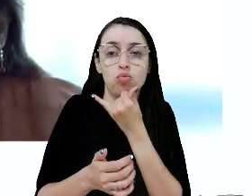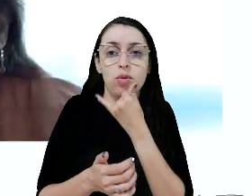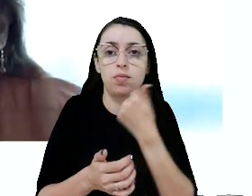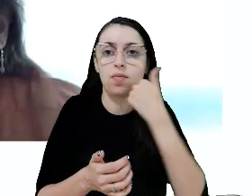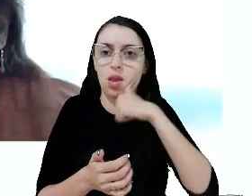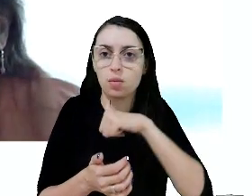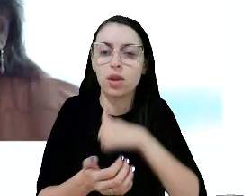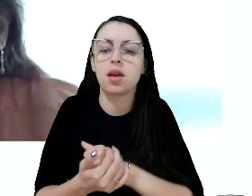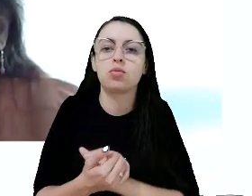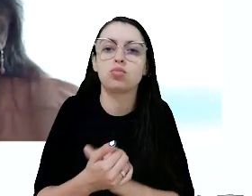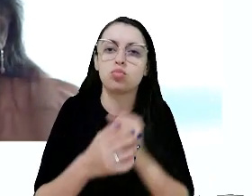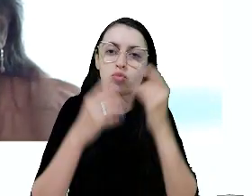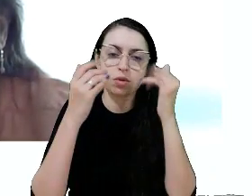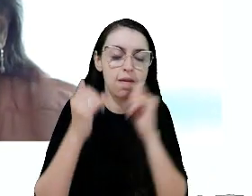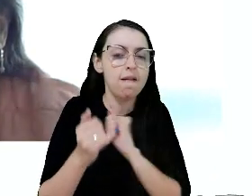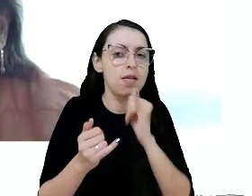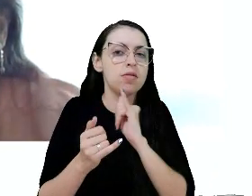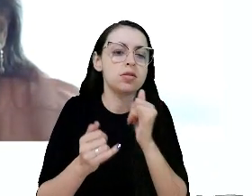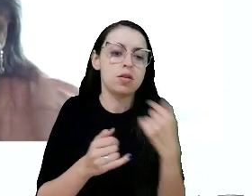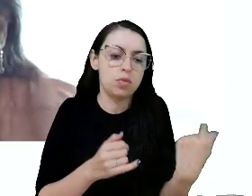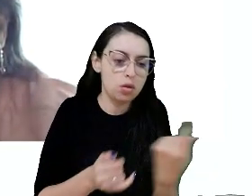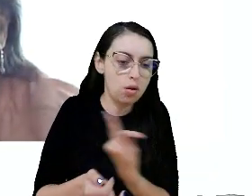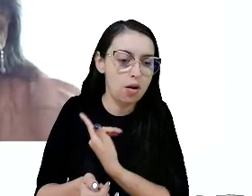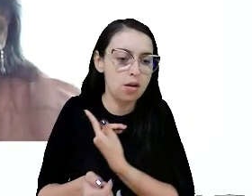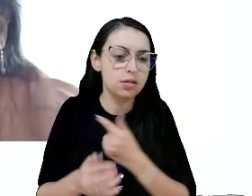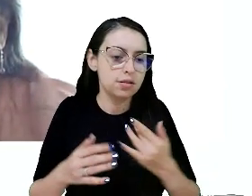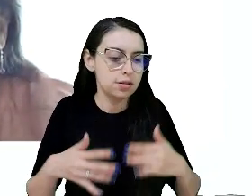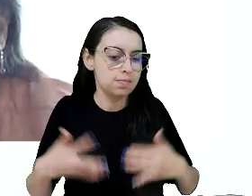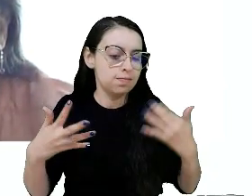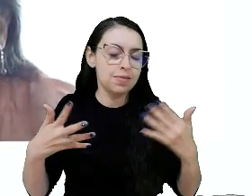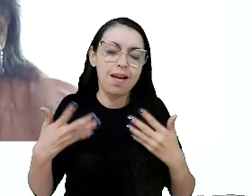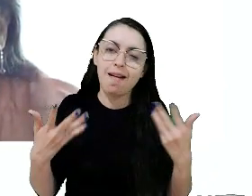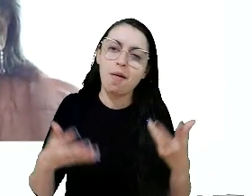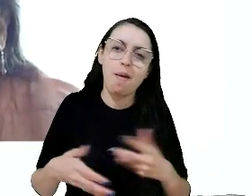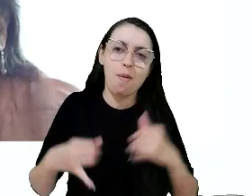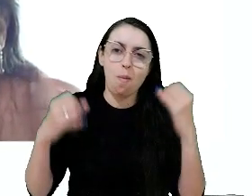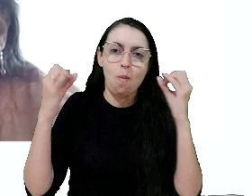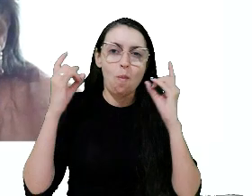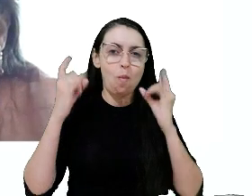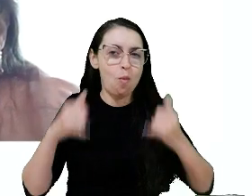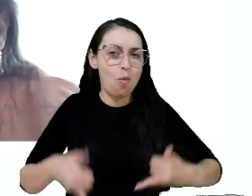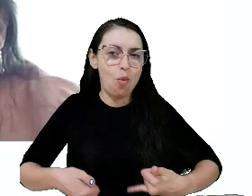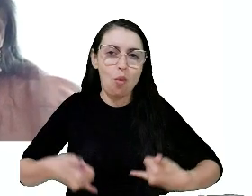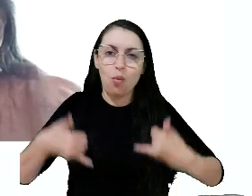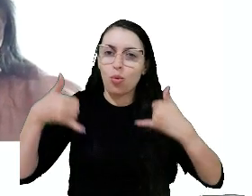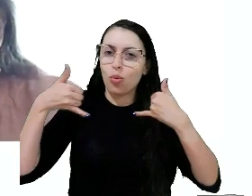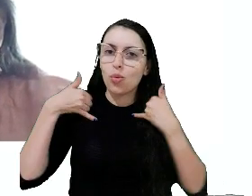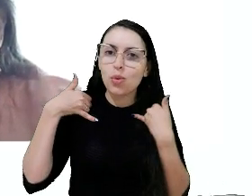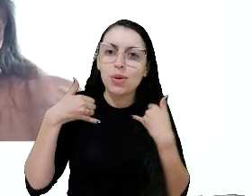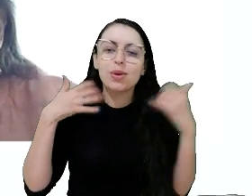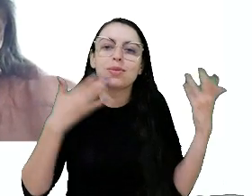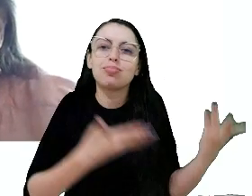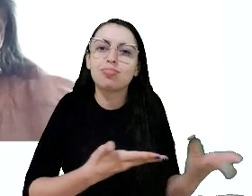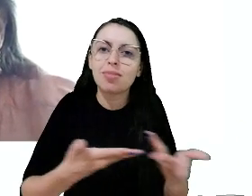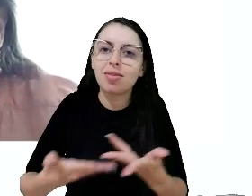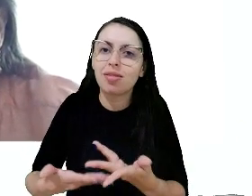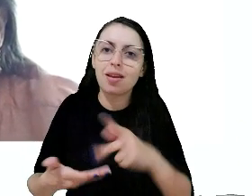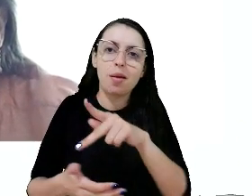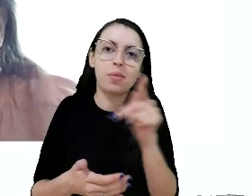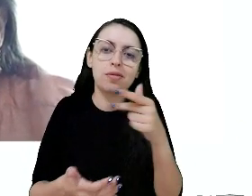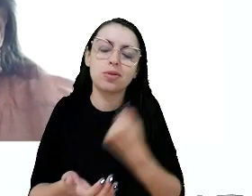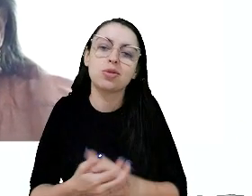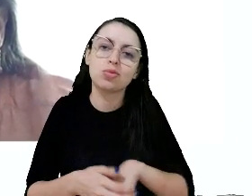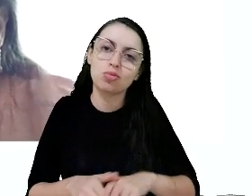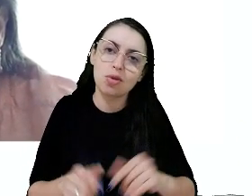um exemplo para todas nós, é uma inspiração, e por isso é uma grande honra ter a professora